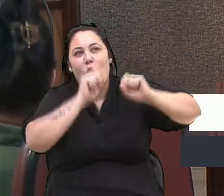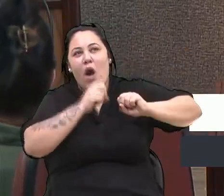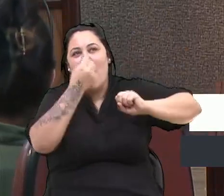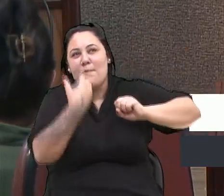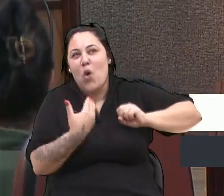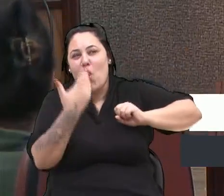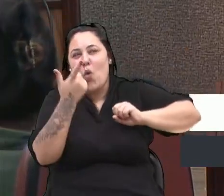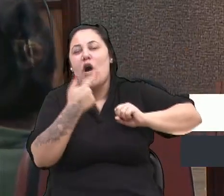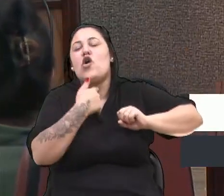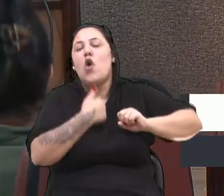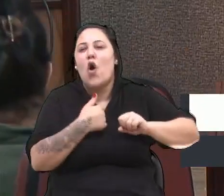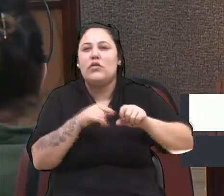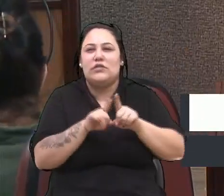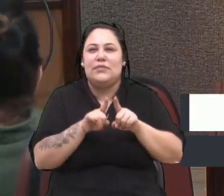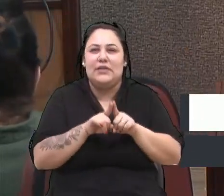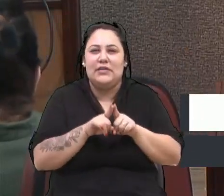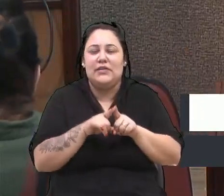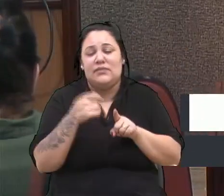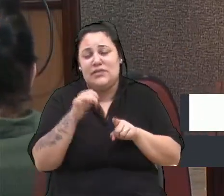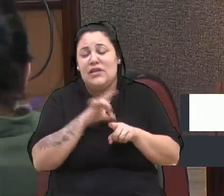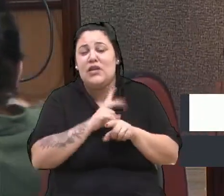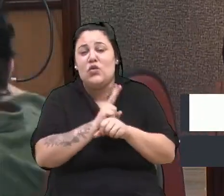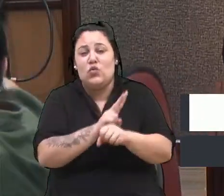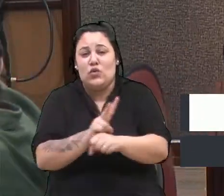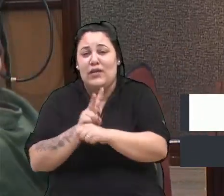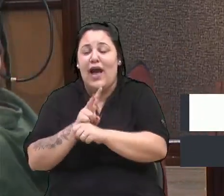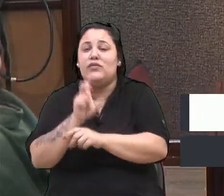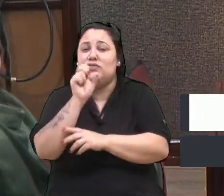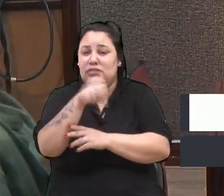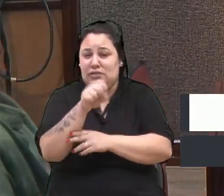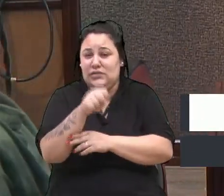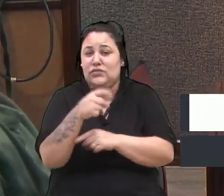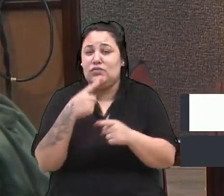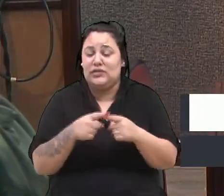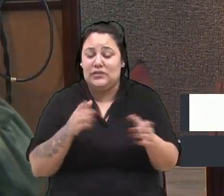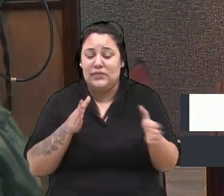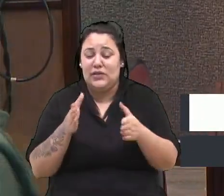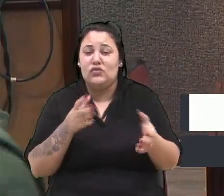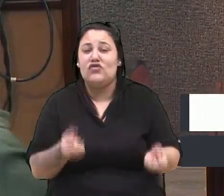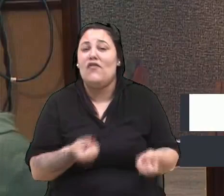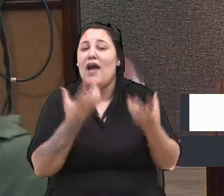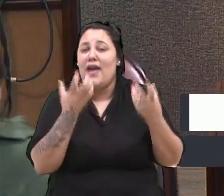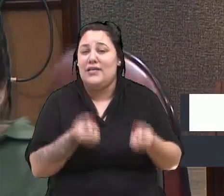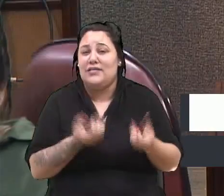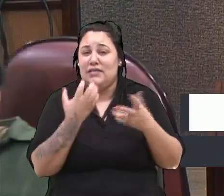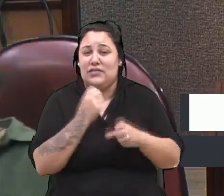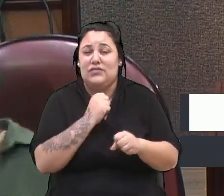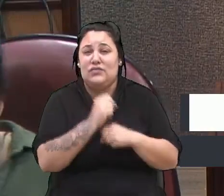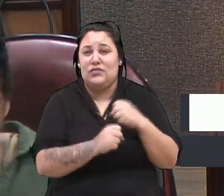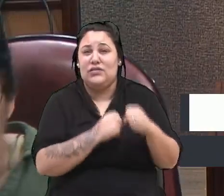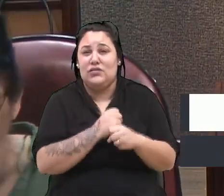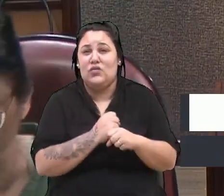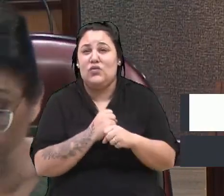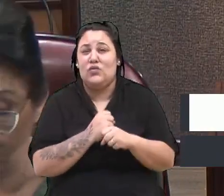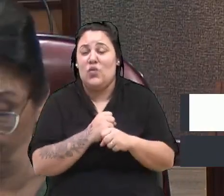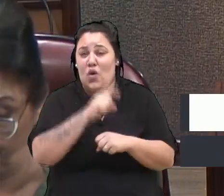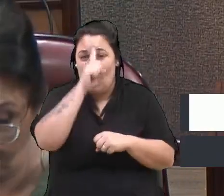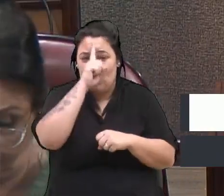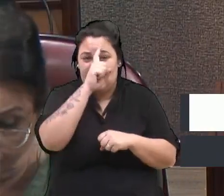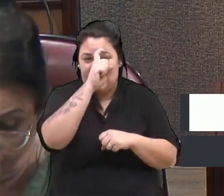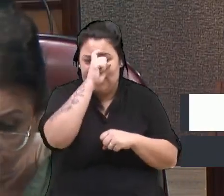gente gosta. E a gente tem que ter esse cuidado, sim, porque nessas épocas festivas, hospitais,